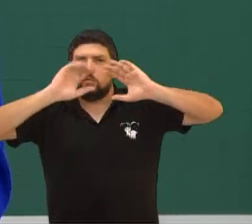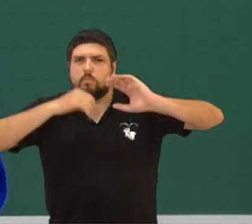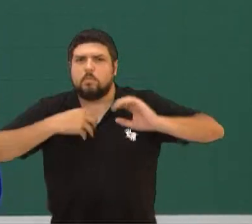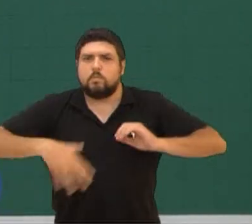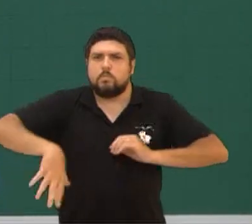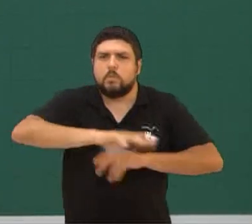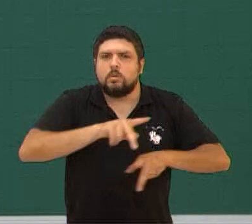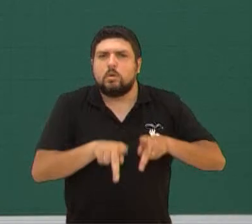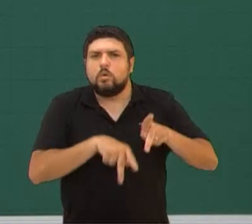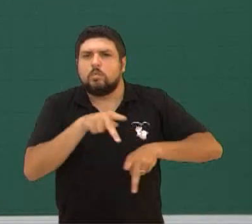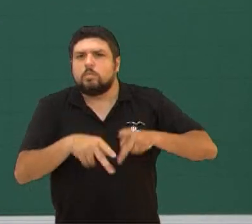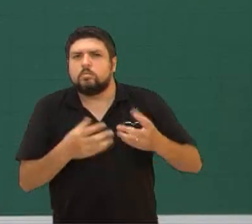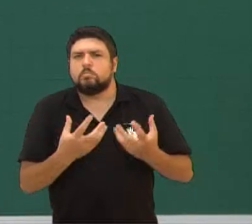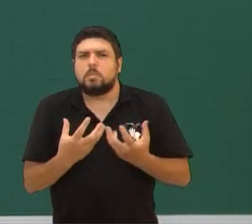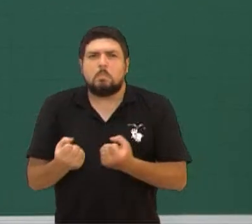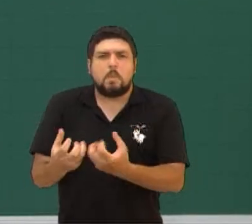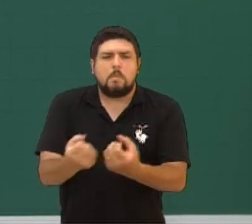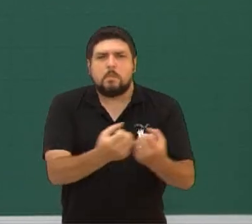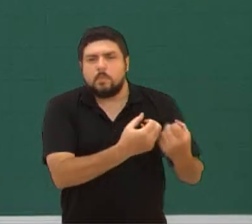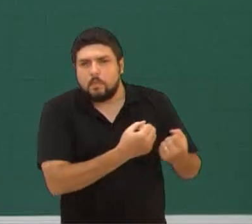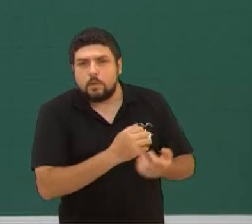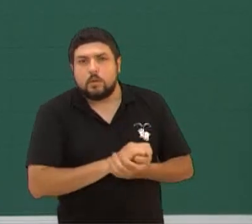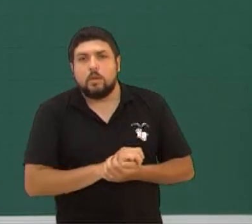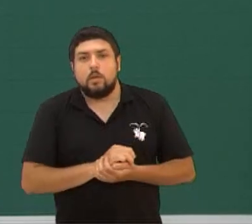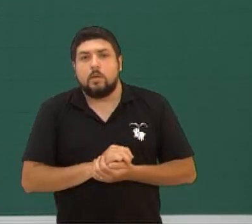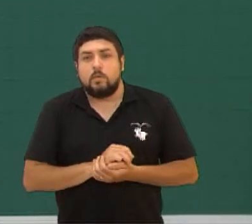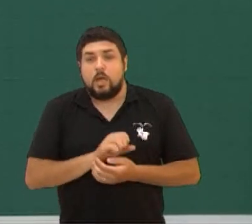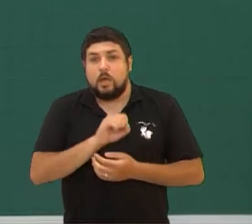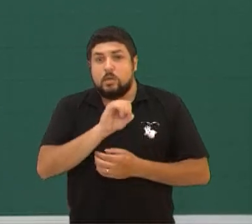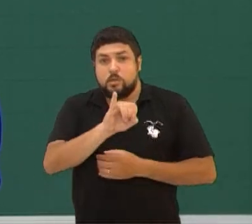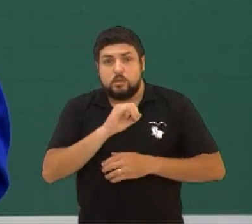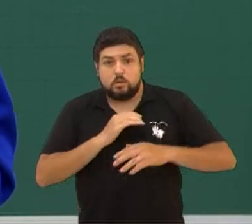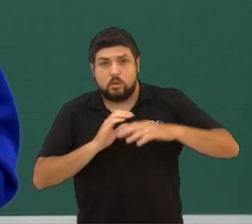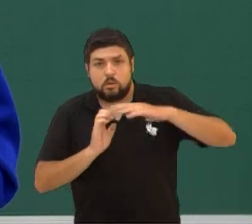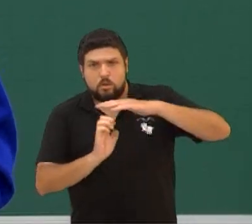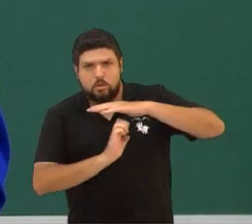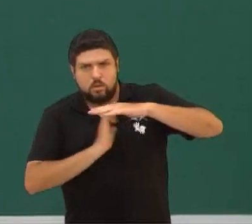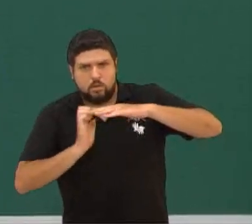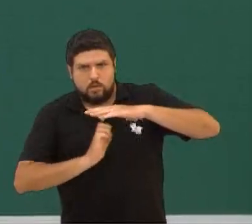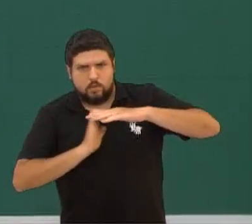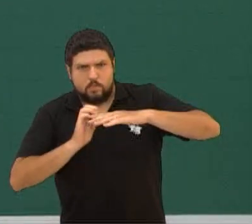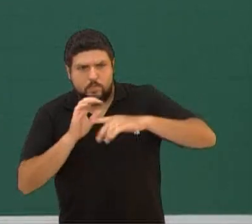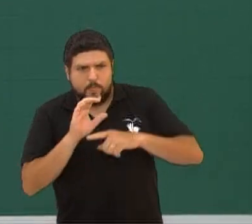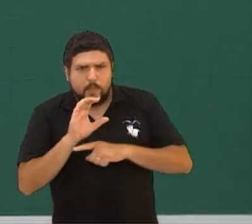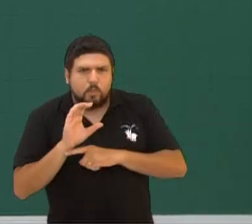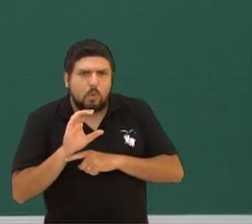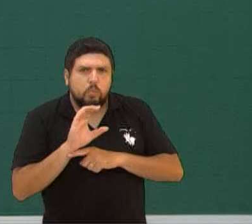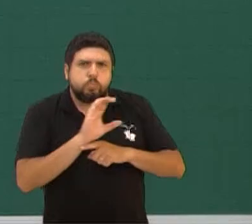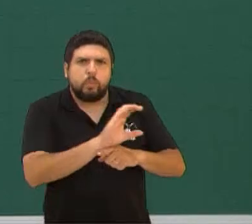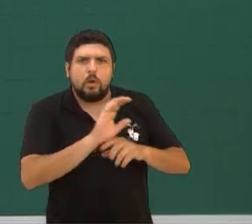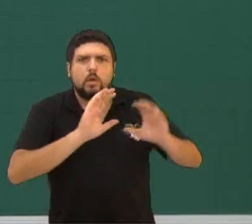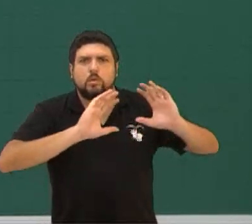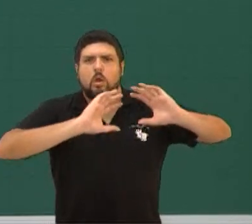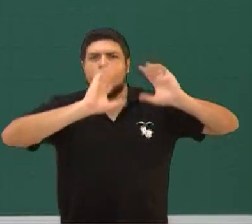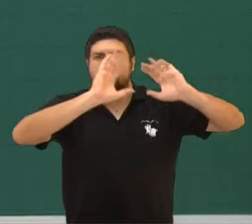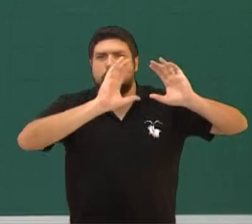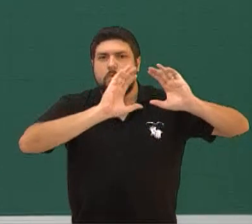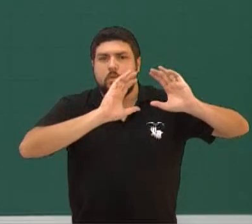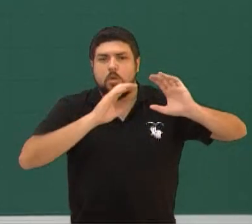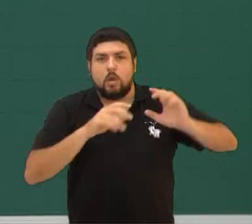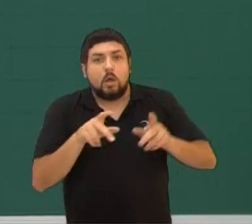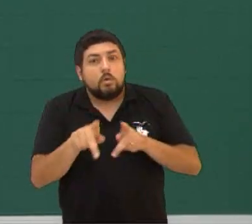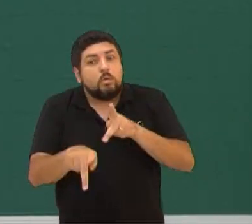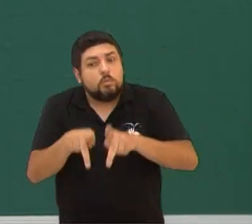da marca junto ao público consumidor. Se tem uma empresa, uma marca investindo numa modalidade em que as pessoas aceitam